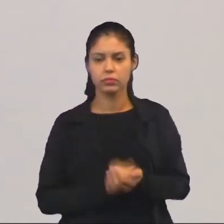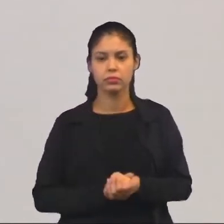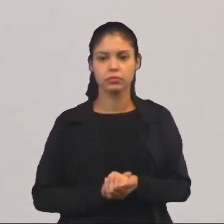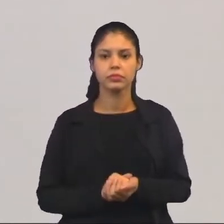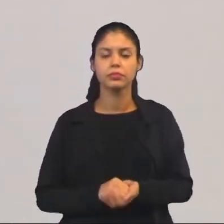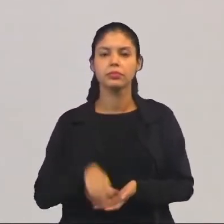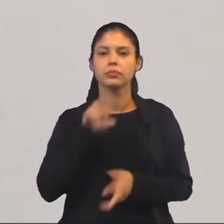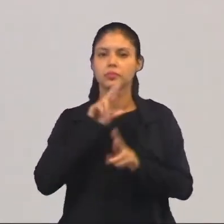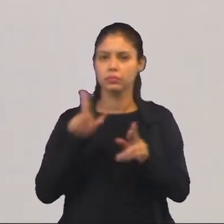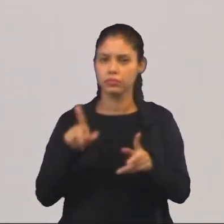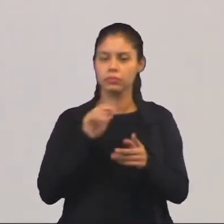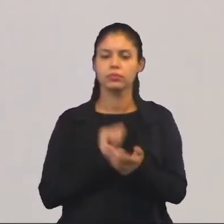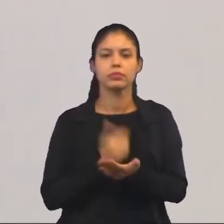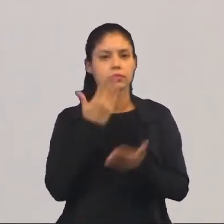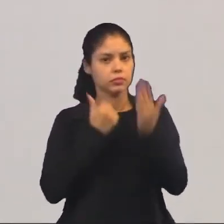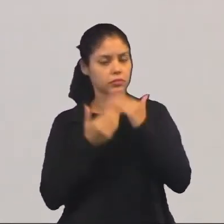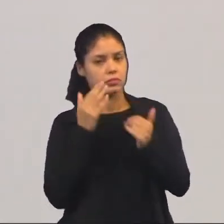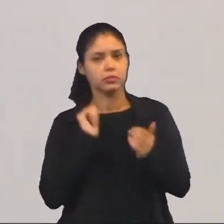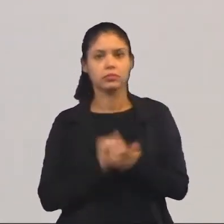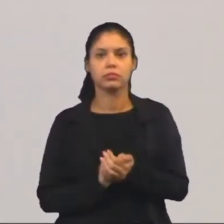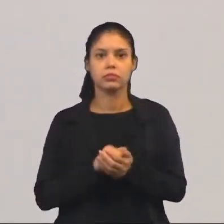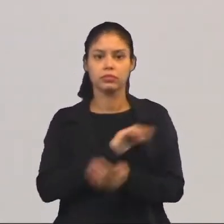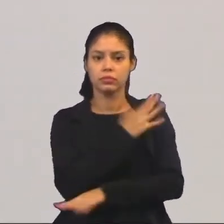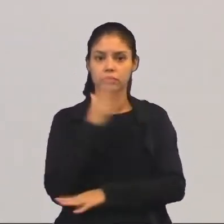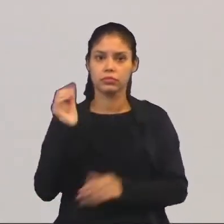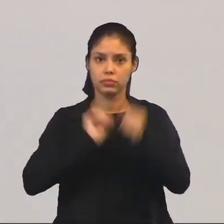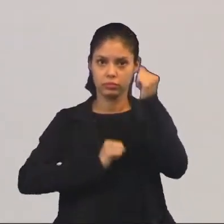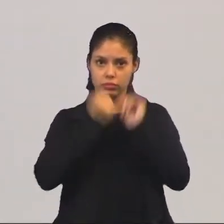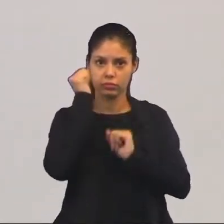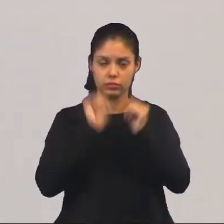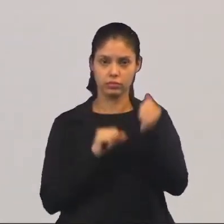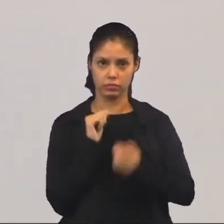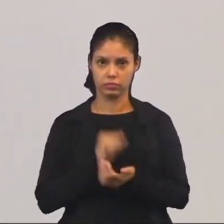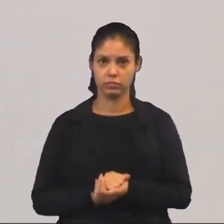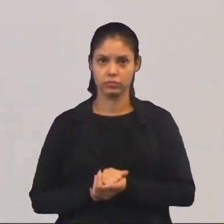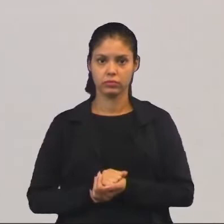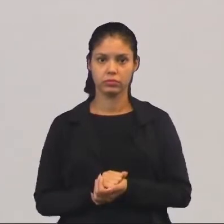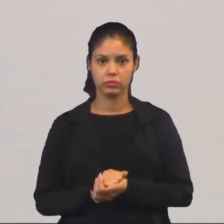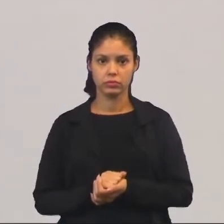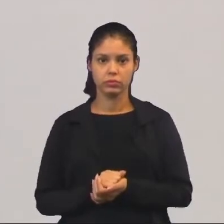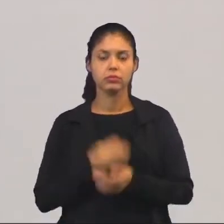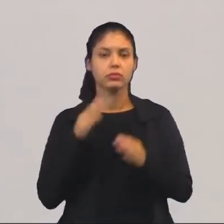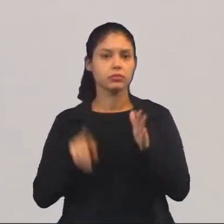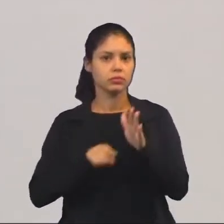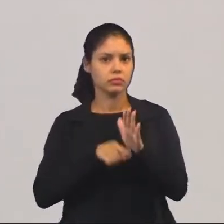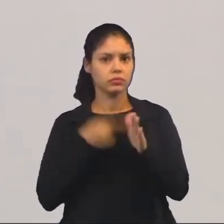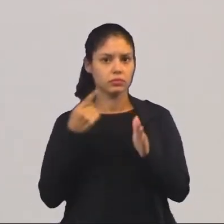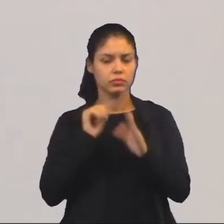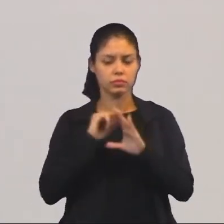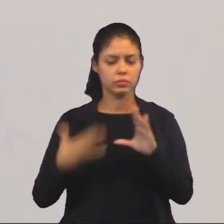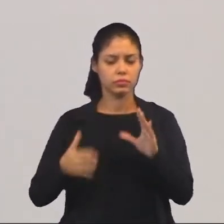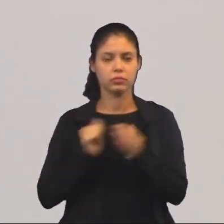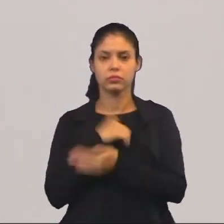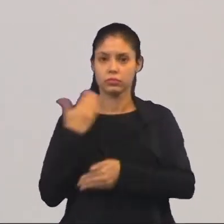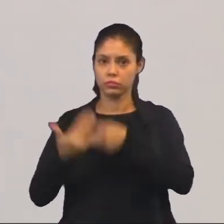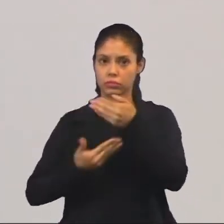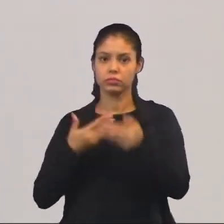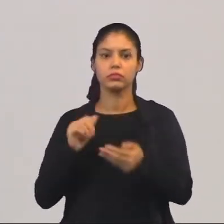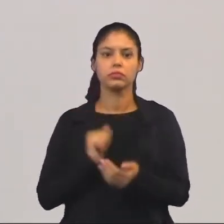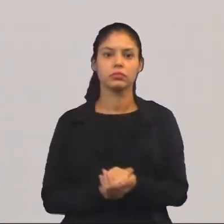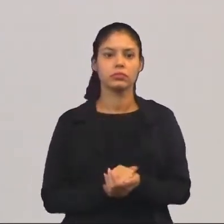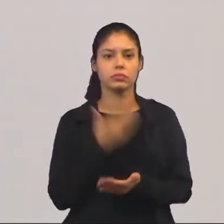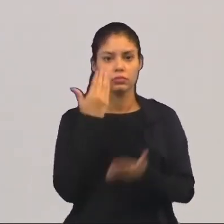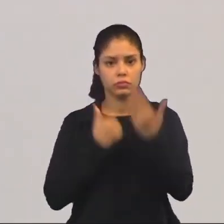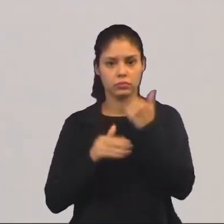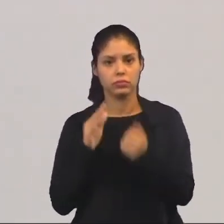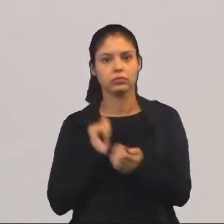pouquinho, né, da diferença entre os alimentos naturais e industrializados. Uma das principais características é acerca dos processos, né?